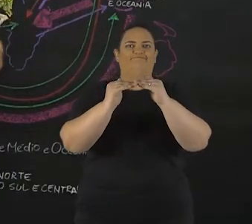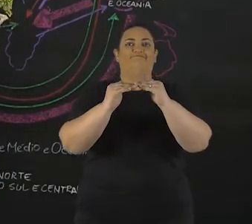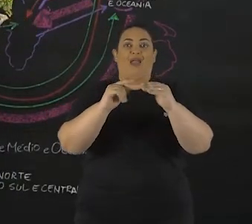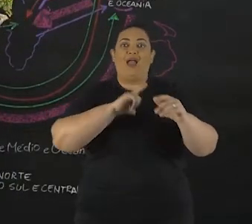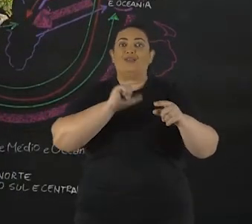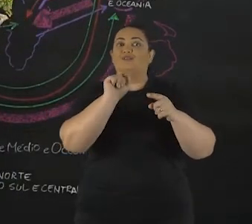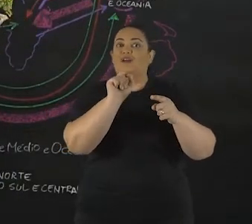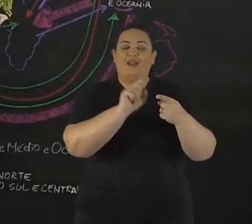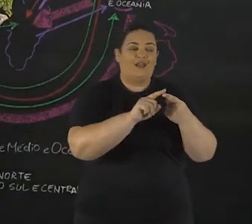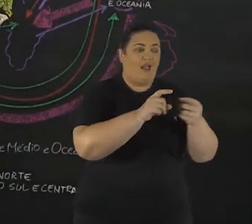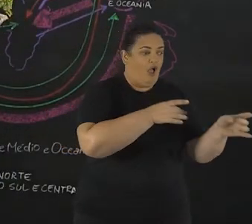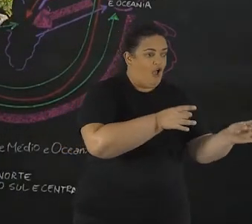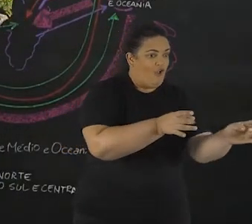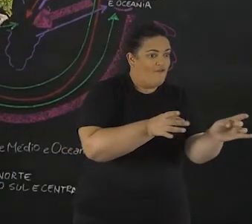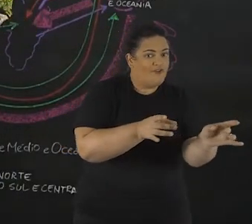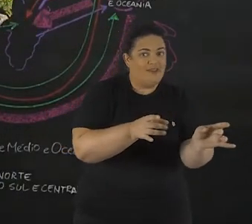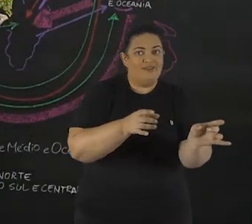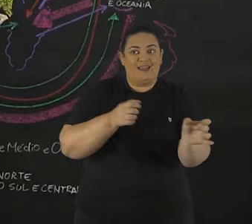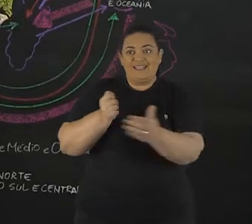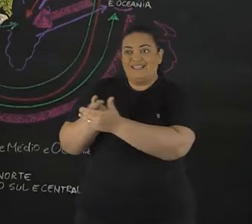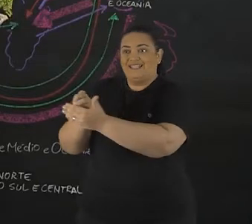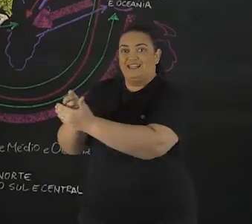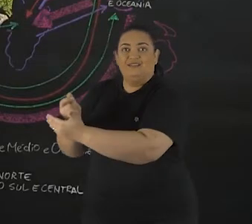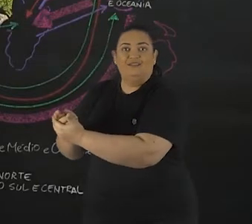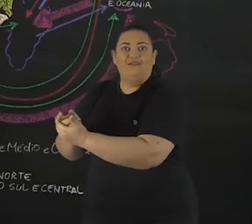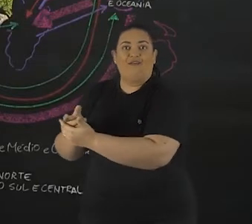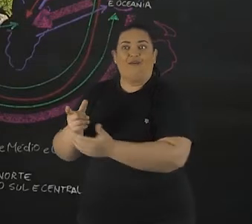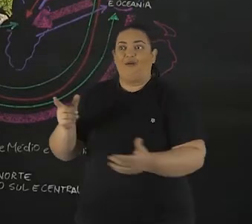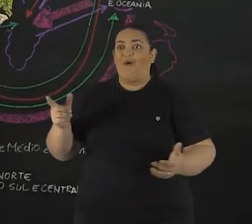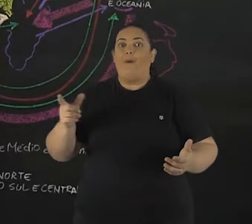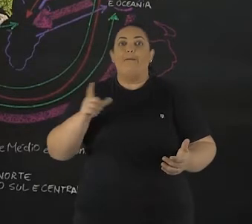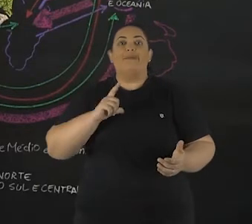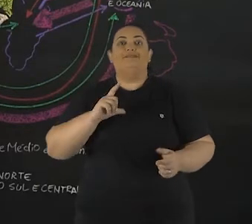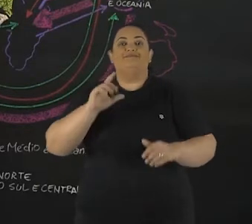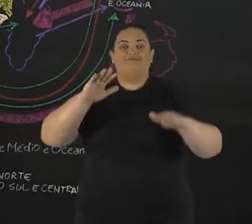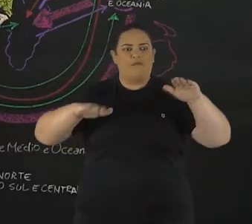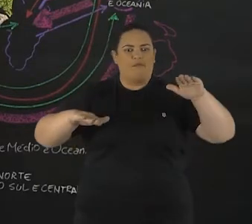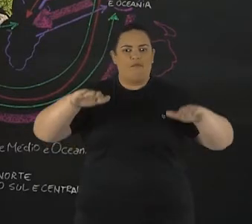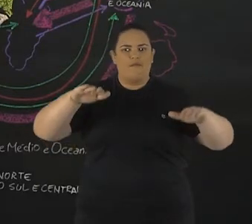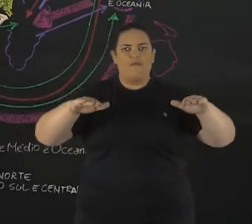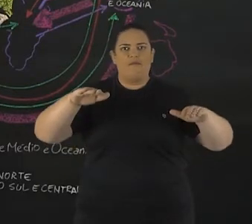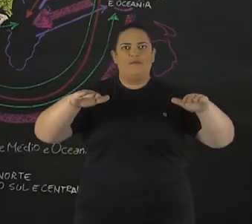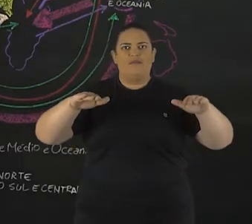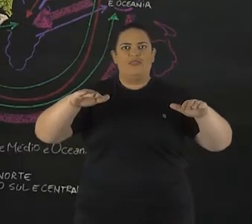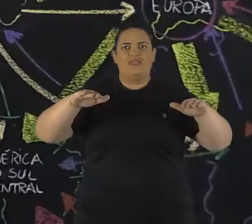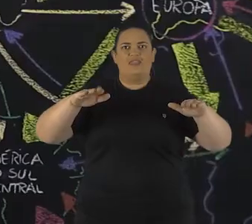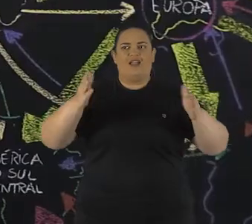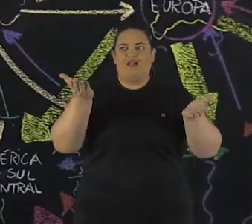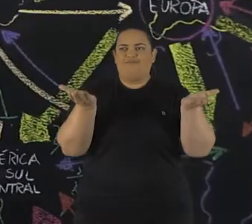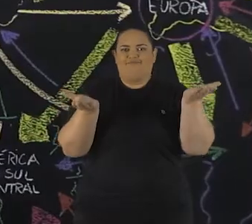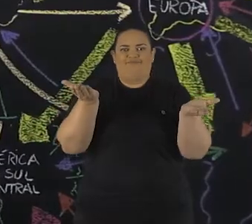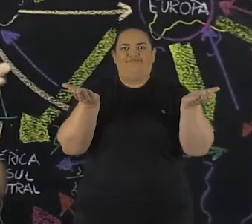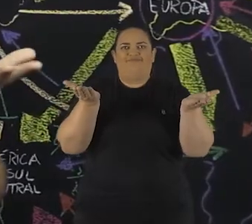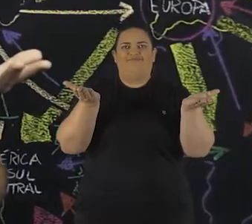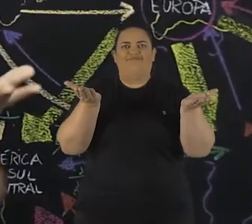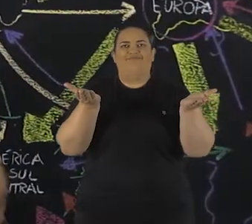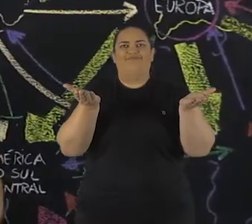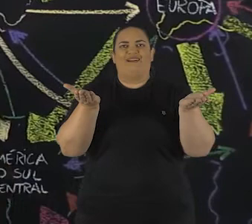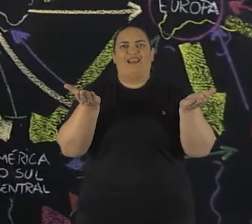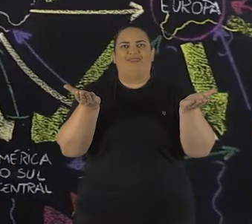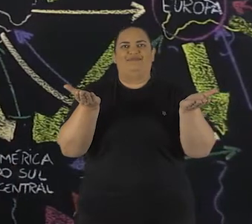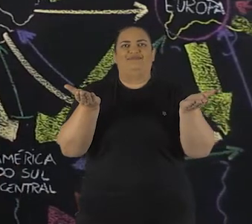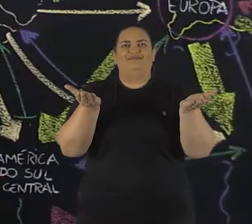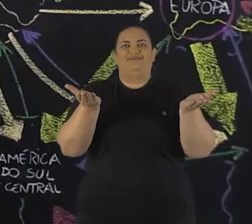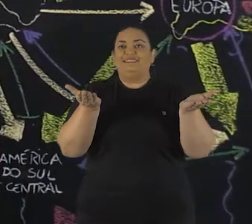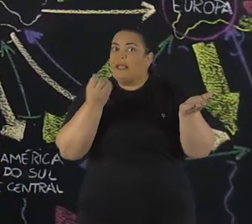que nós vamos ter aí a chamada balança comercial. E para que um país seja desenvolvido, ele precisa ter aí a